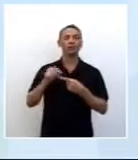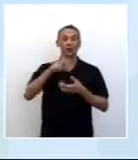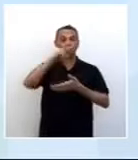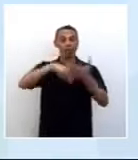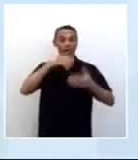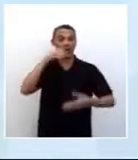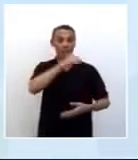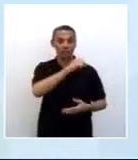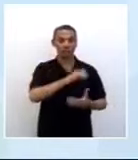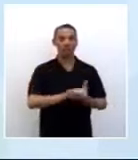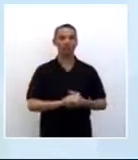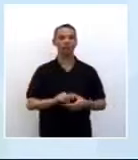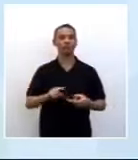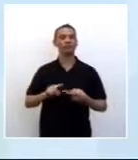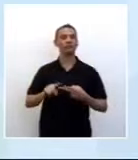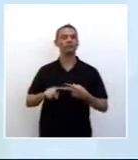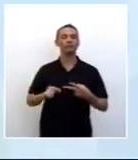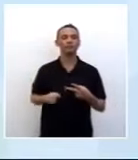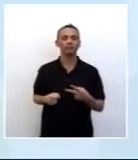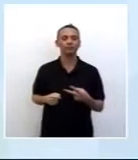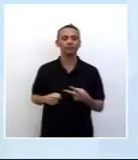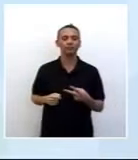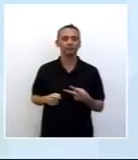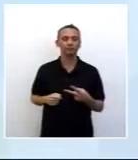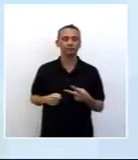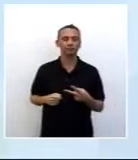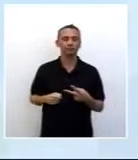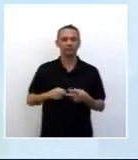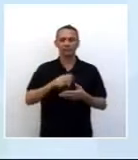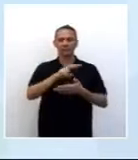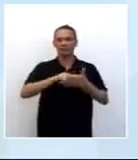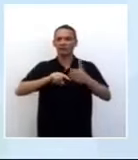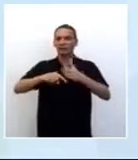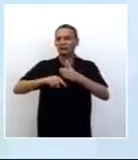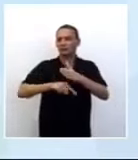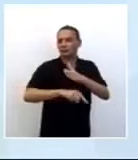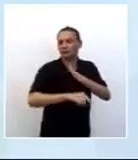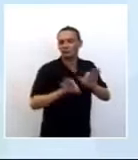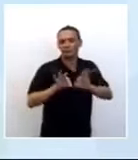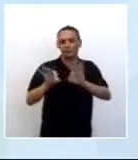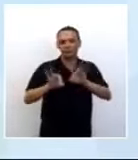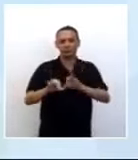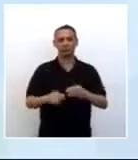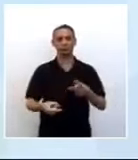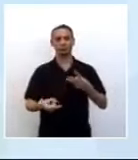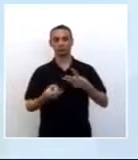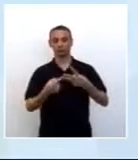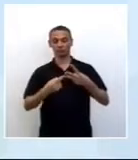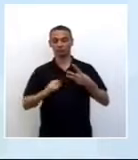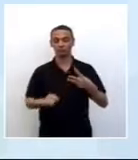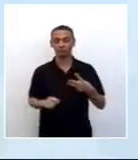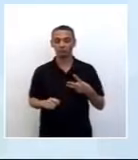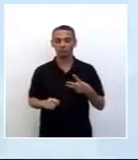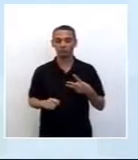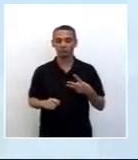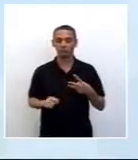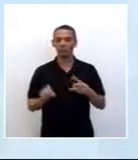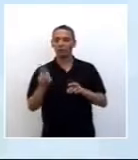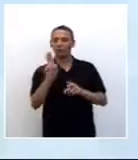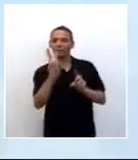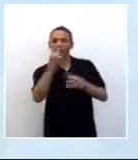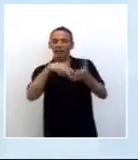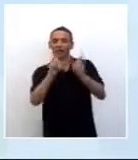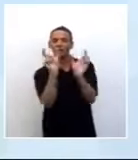rápida né o scanner um pouquinho mais aprofundado se tiver alguma coisa e os em Claudinei usando as